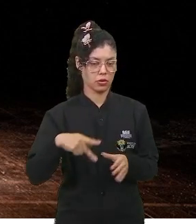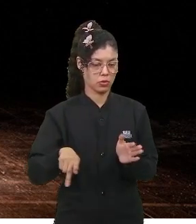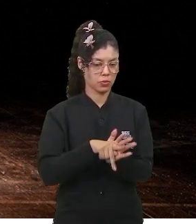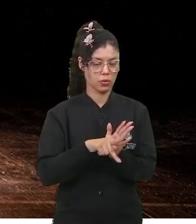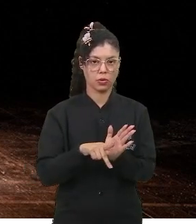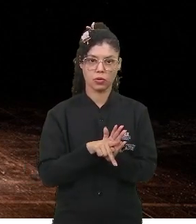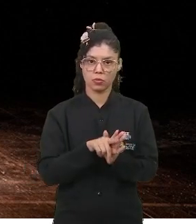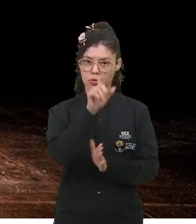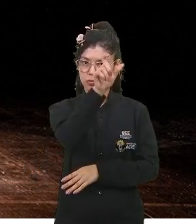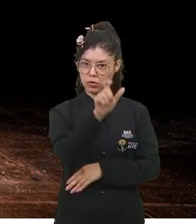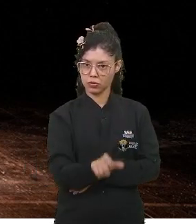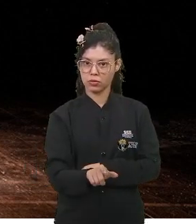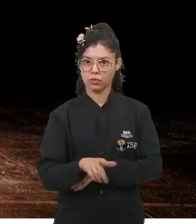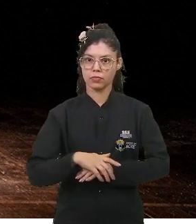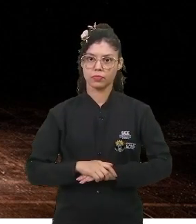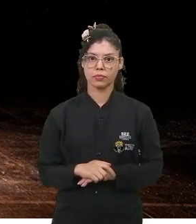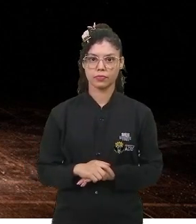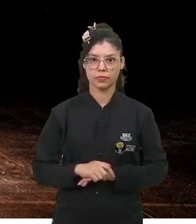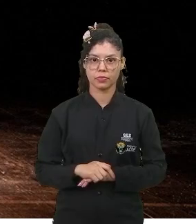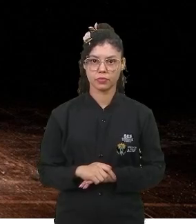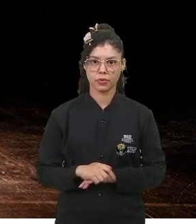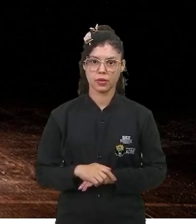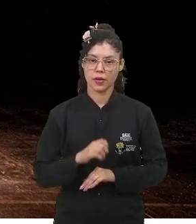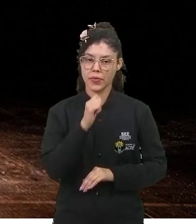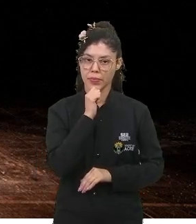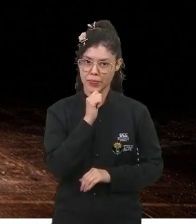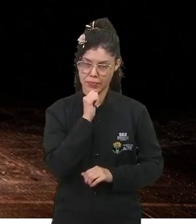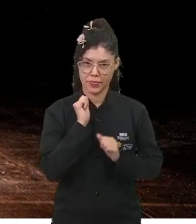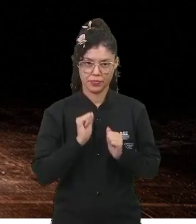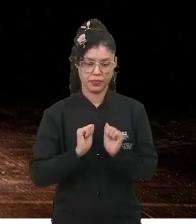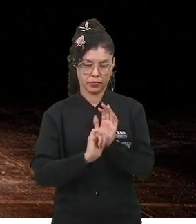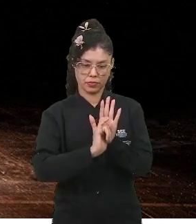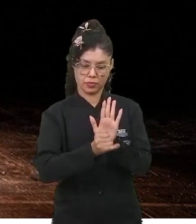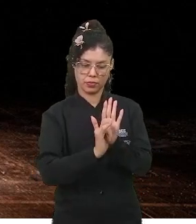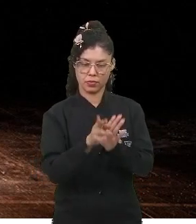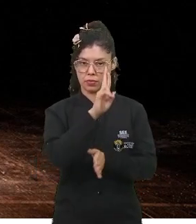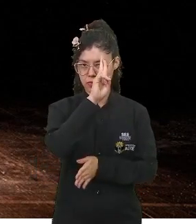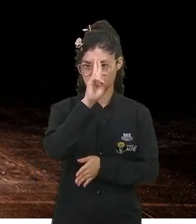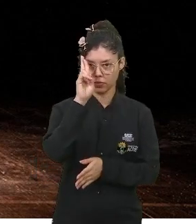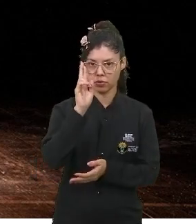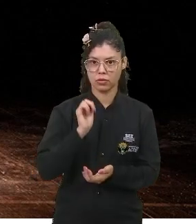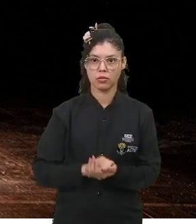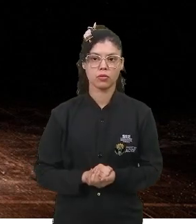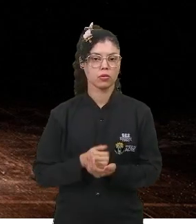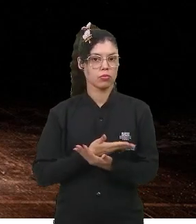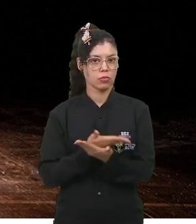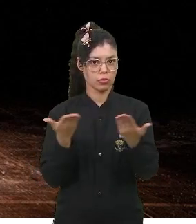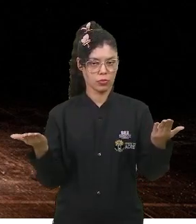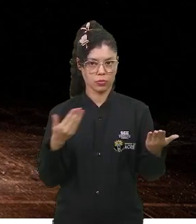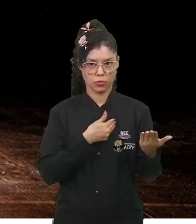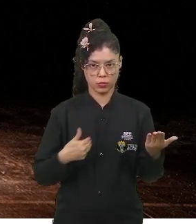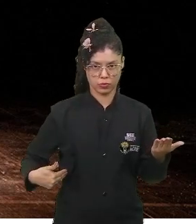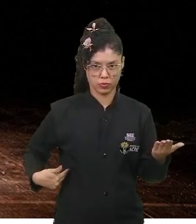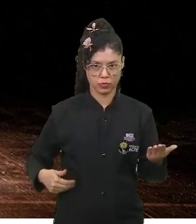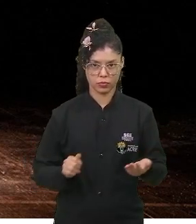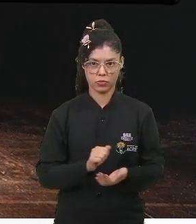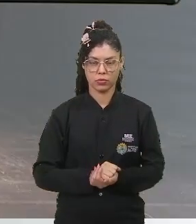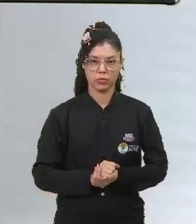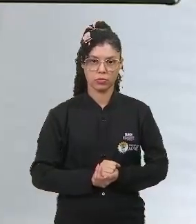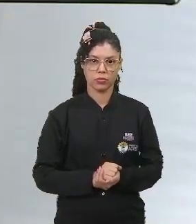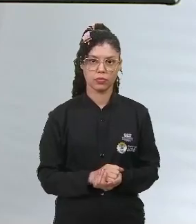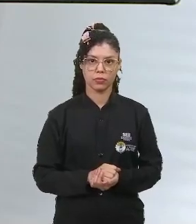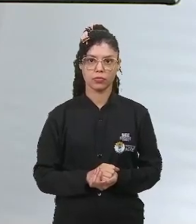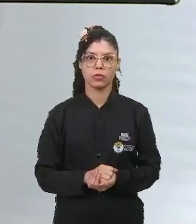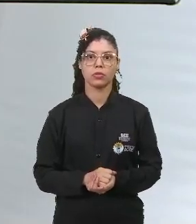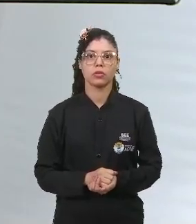seu personagem. Ou ele ainda pode narrar uma história para um público, certo?